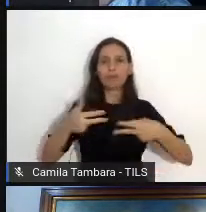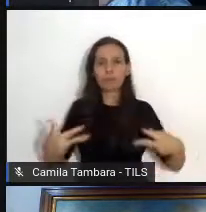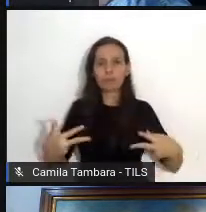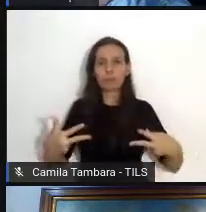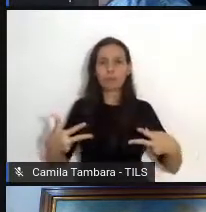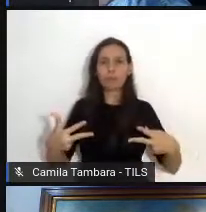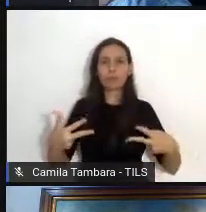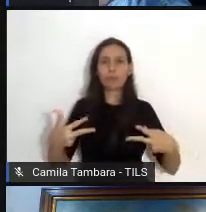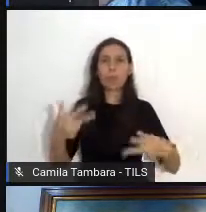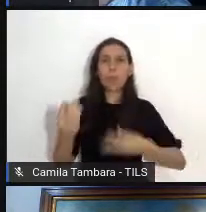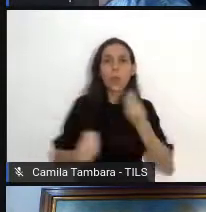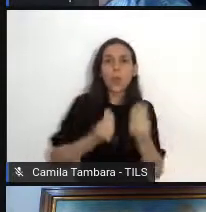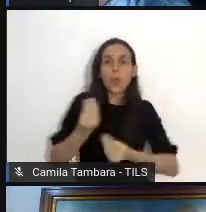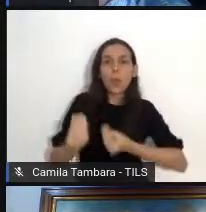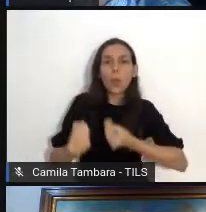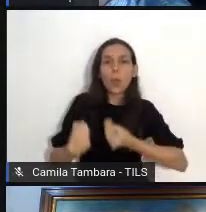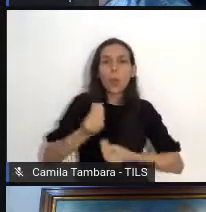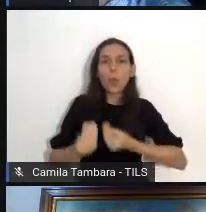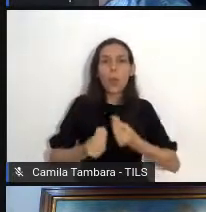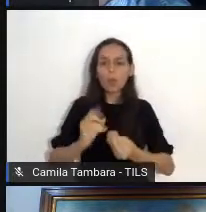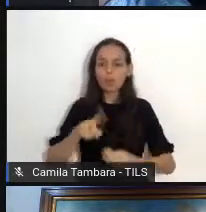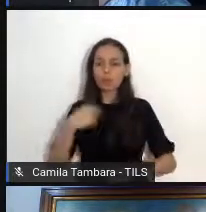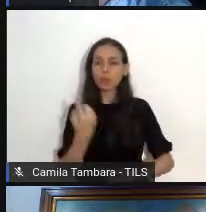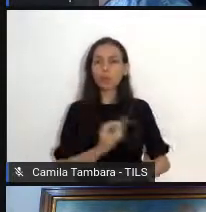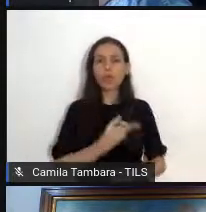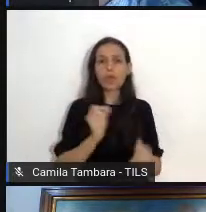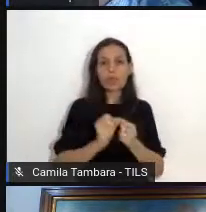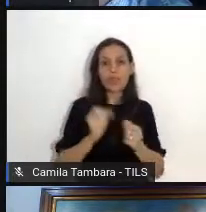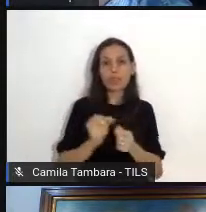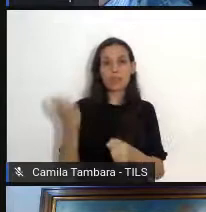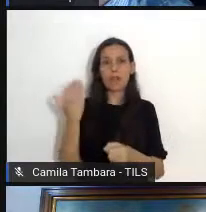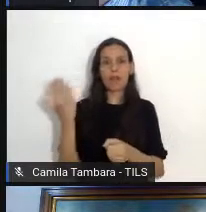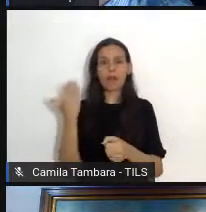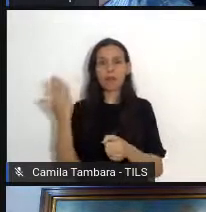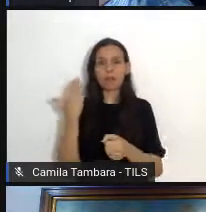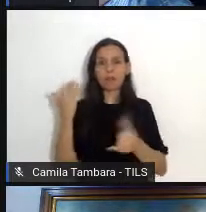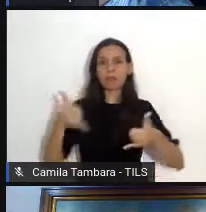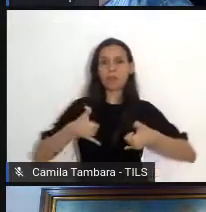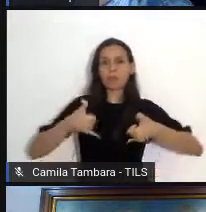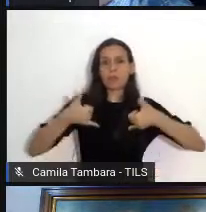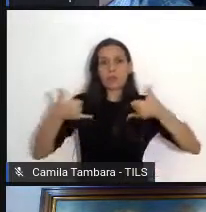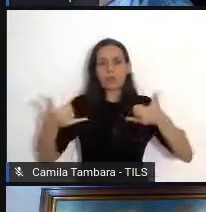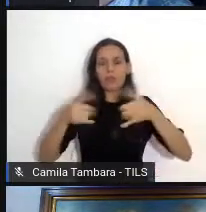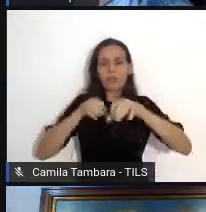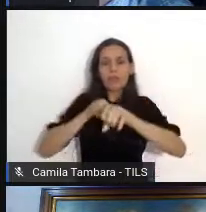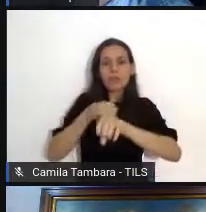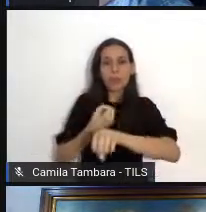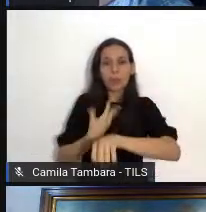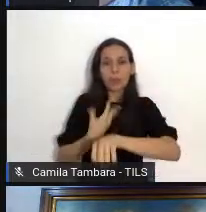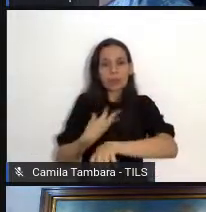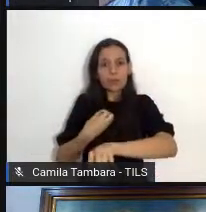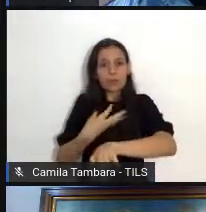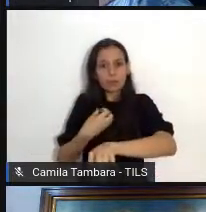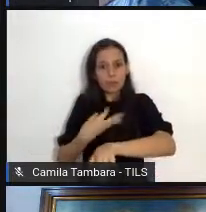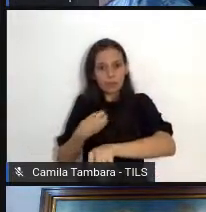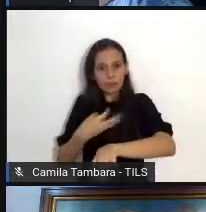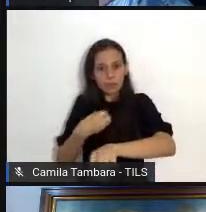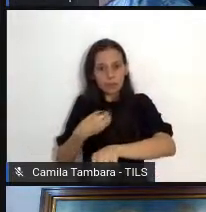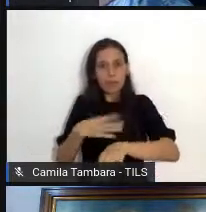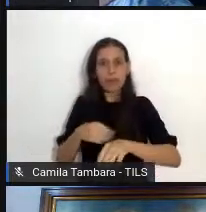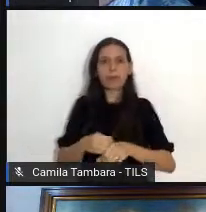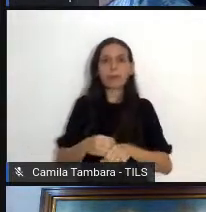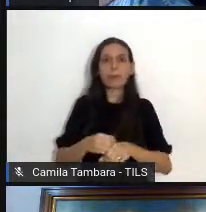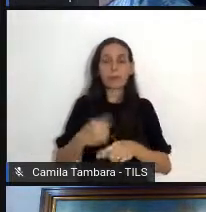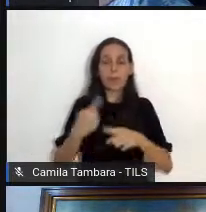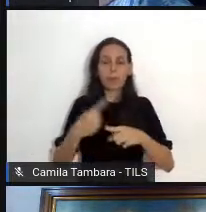a maneira como a gente tradicionalmente fazia o ensino e a aprendizagem, que era essencialmente